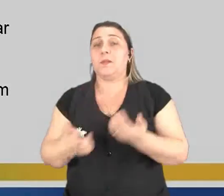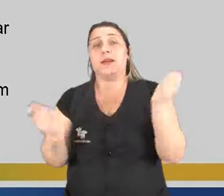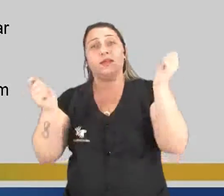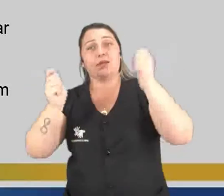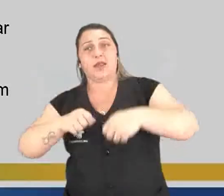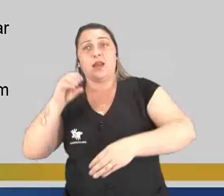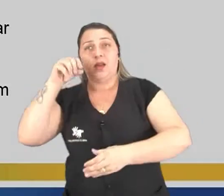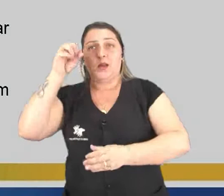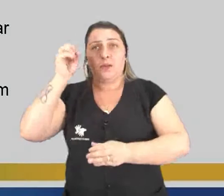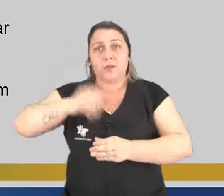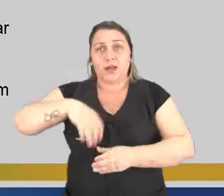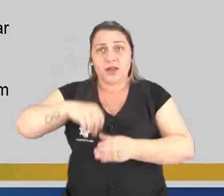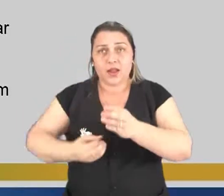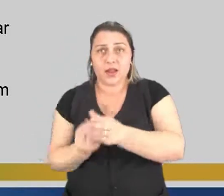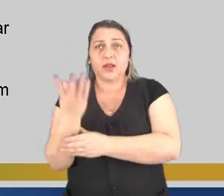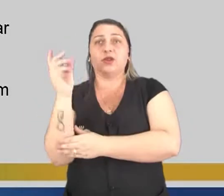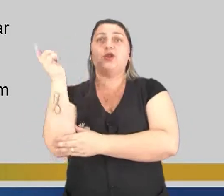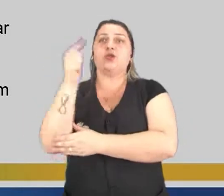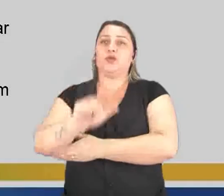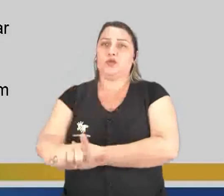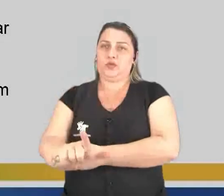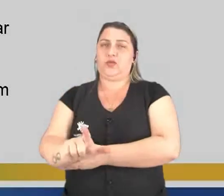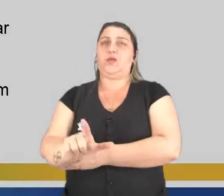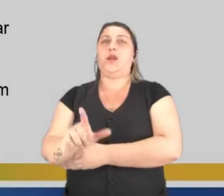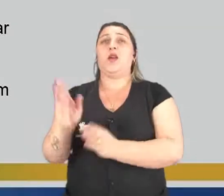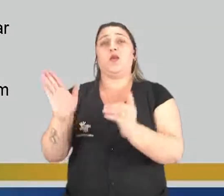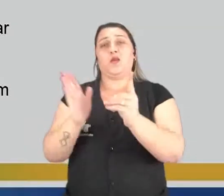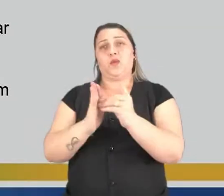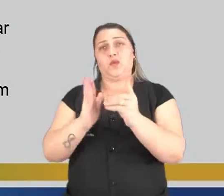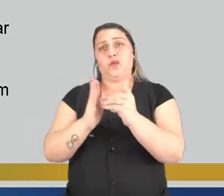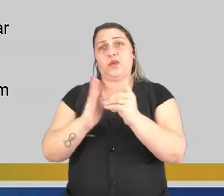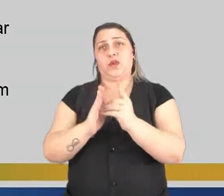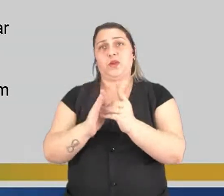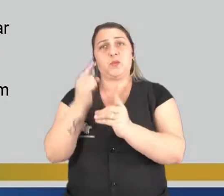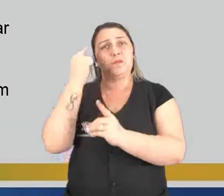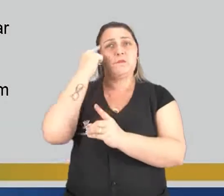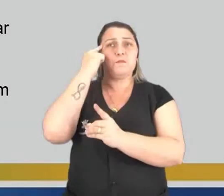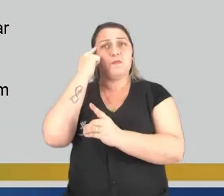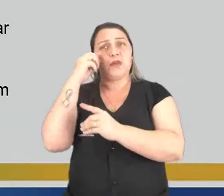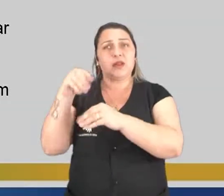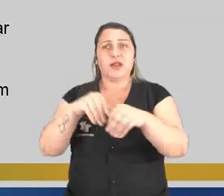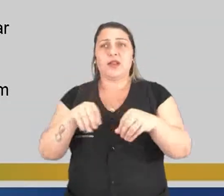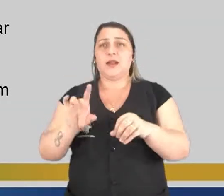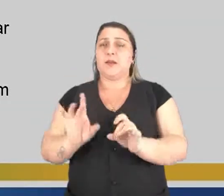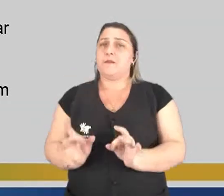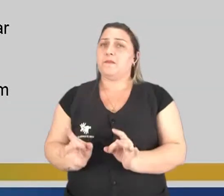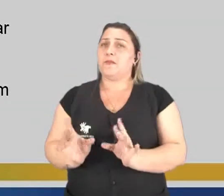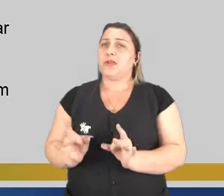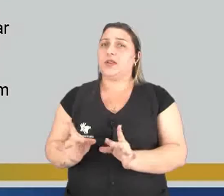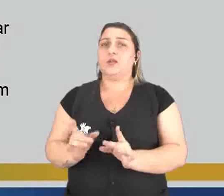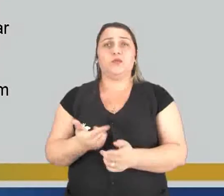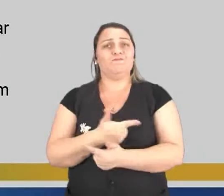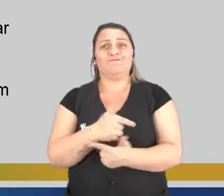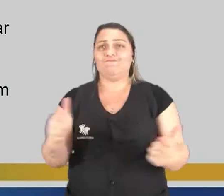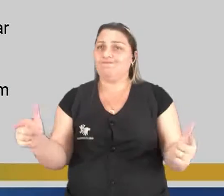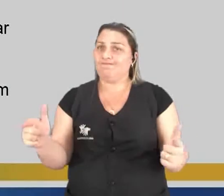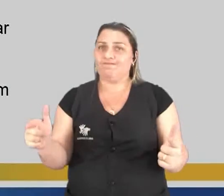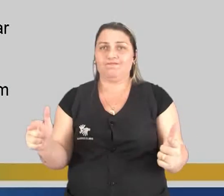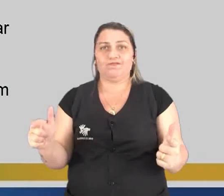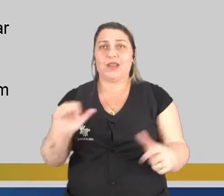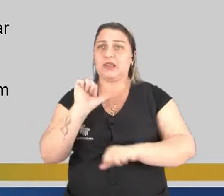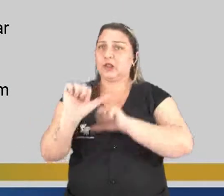poder plantar nesse local. Então, os indígenas, eles não pensam a terra como uma mercadoria, então não há venda,